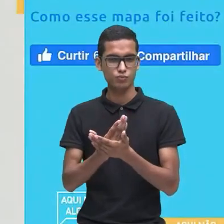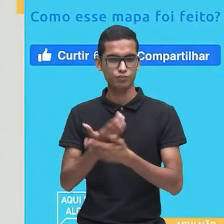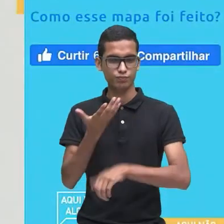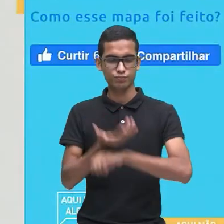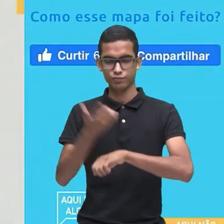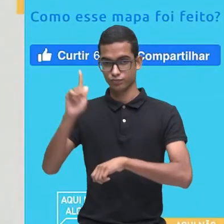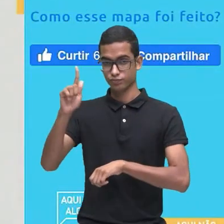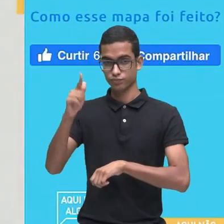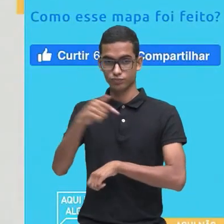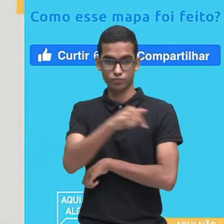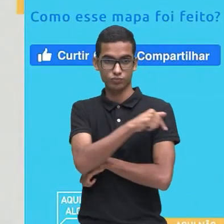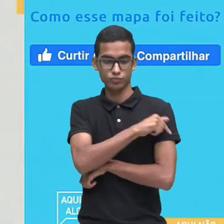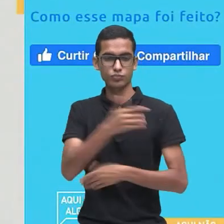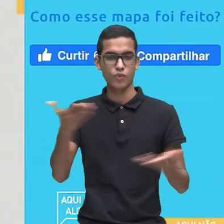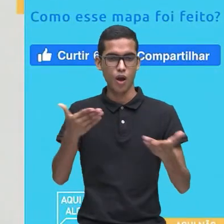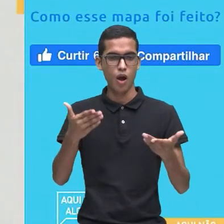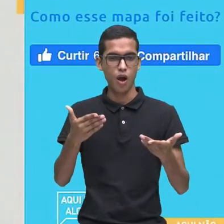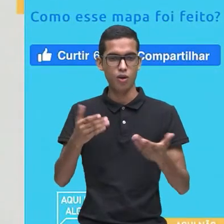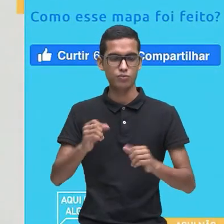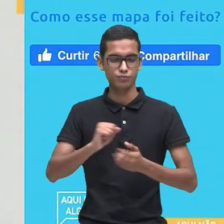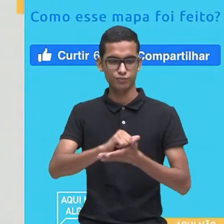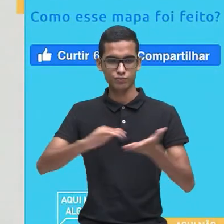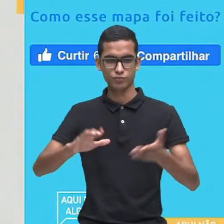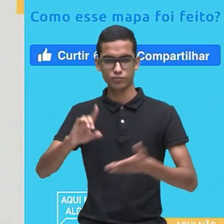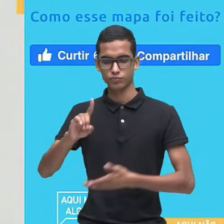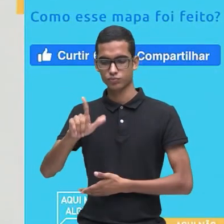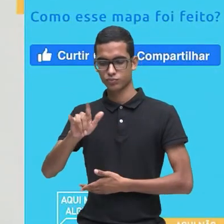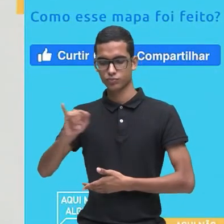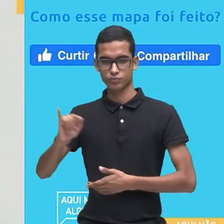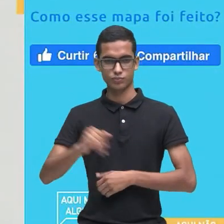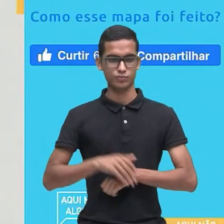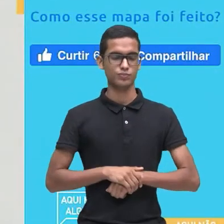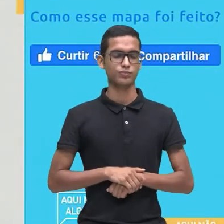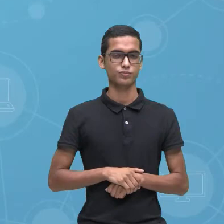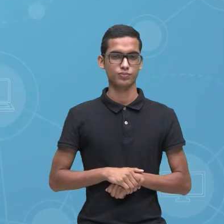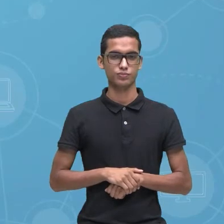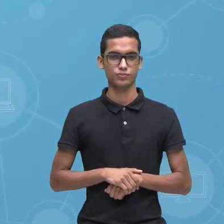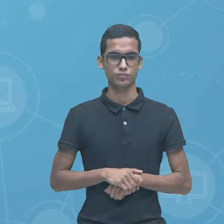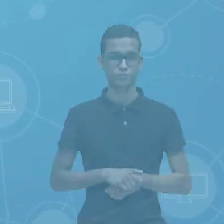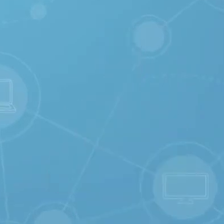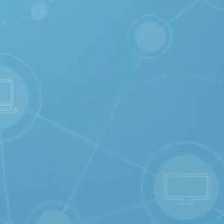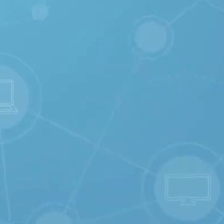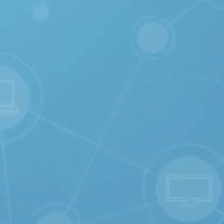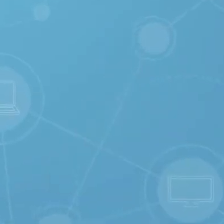7º ano. Agora eu vou chamar a nossa dinâmica local interativa.